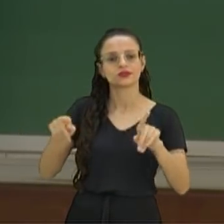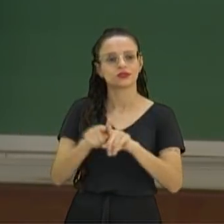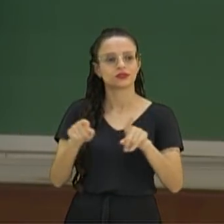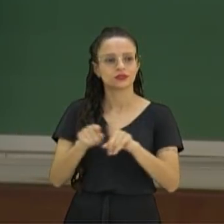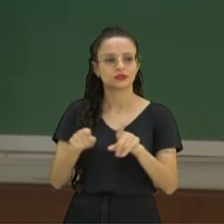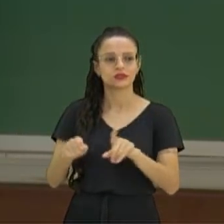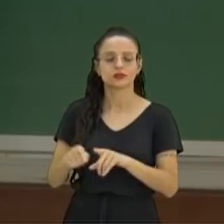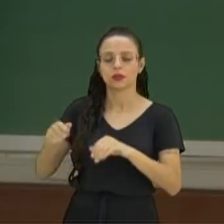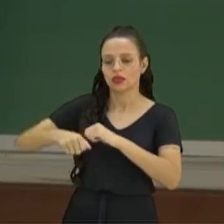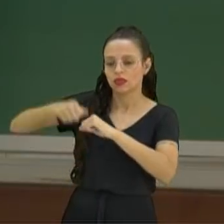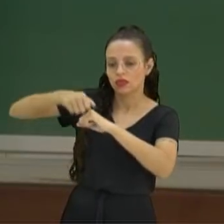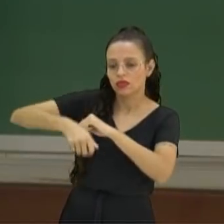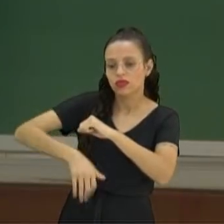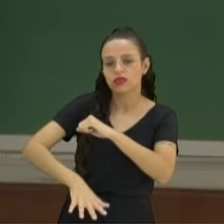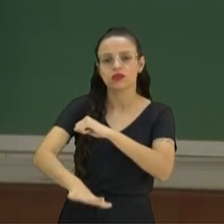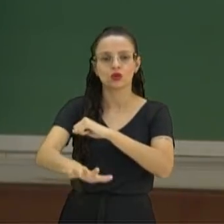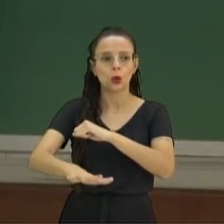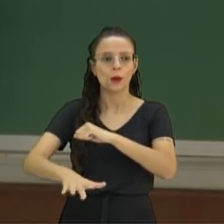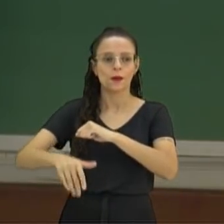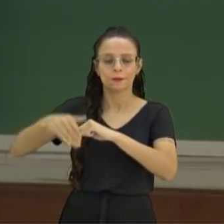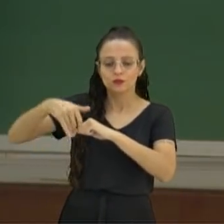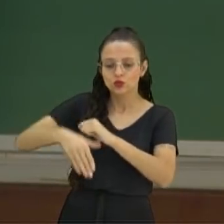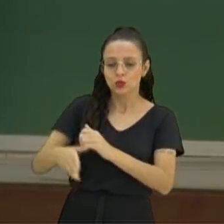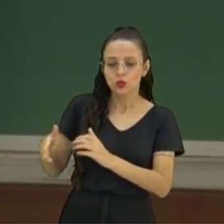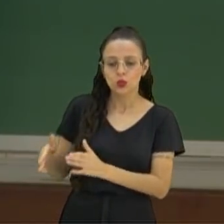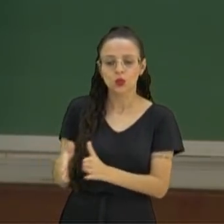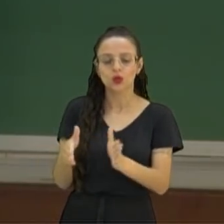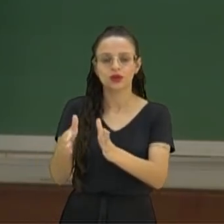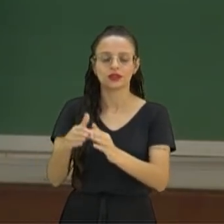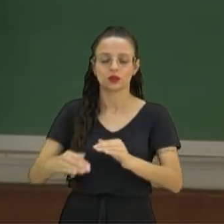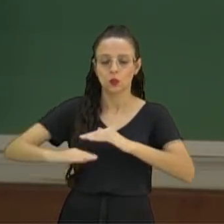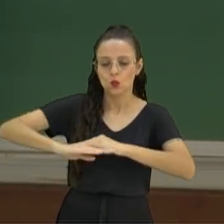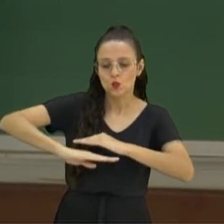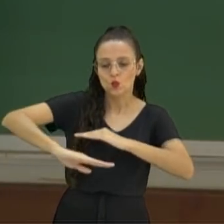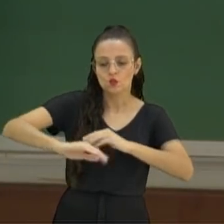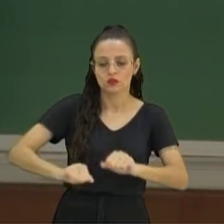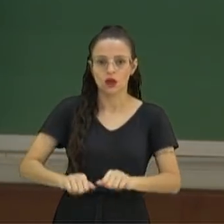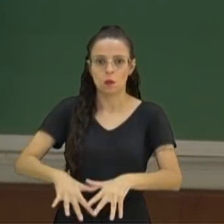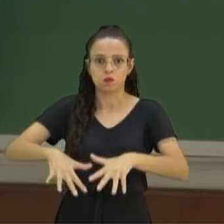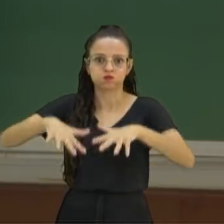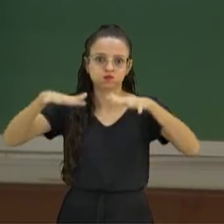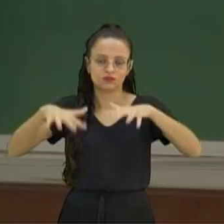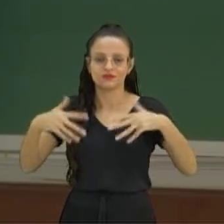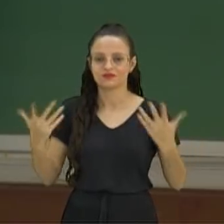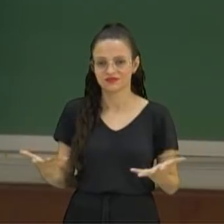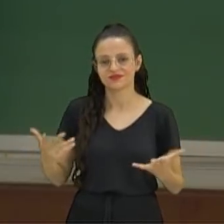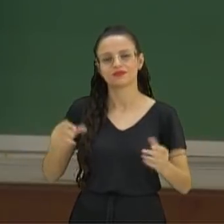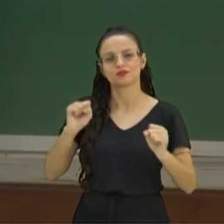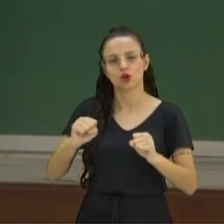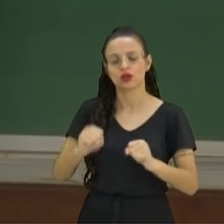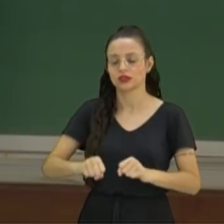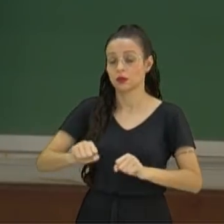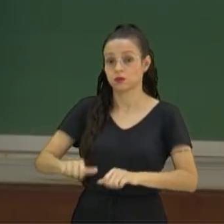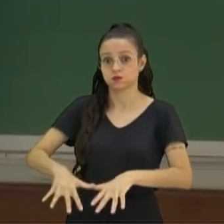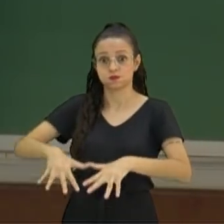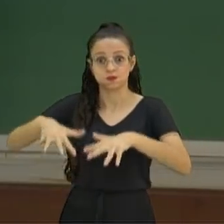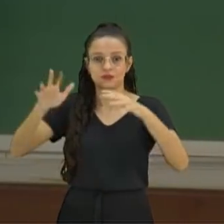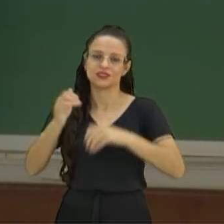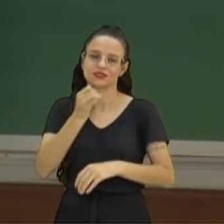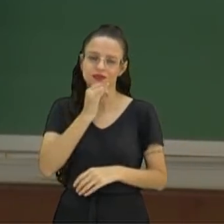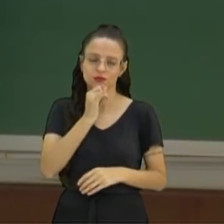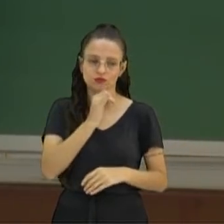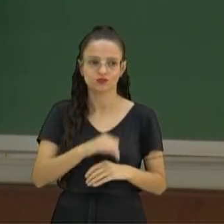transportado para outras áreas, vai ir para o fundo do rio, o rio vai ficar mais raso, vai transbordar mais fácil, vai causar as enchentes, por